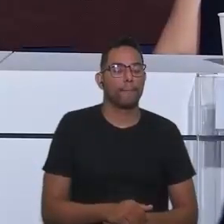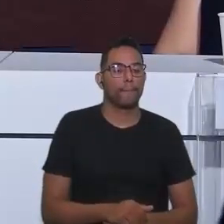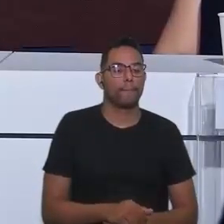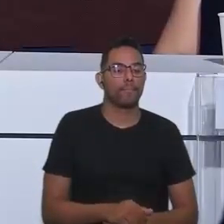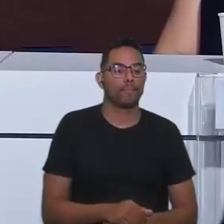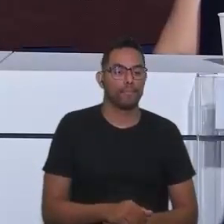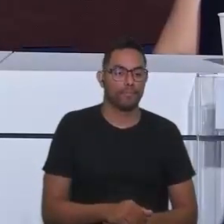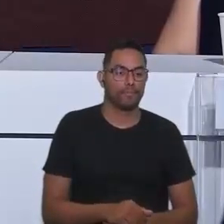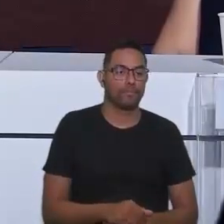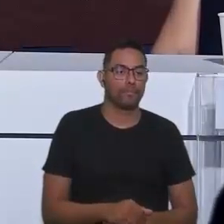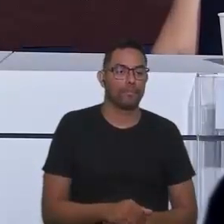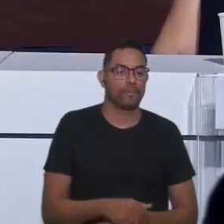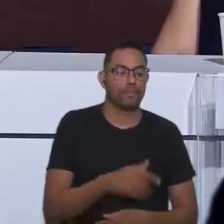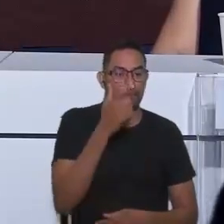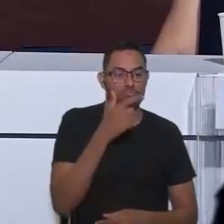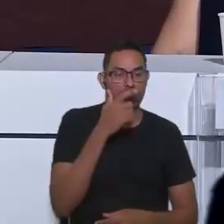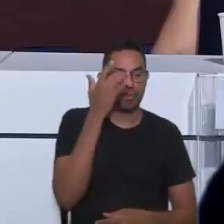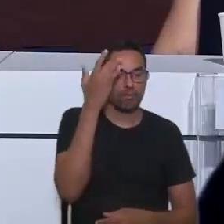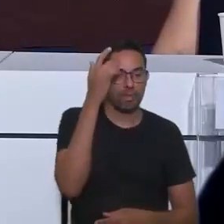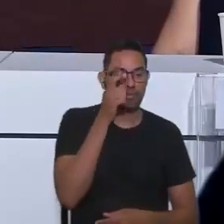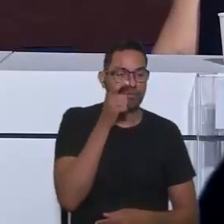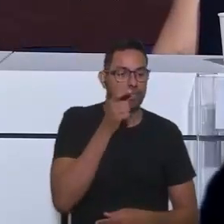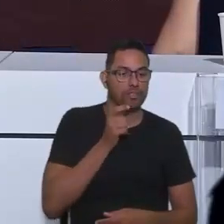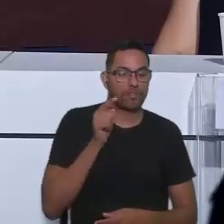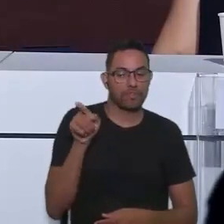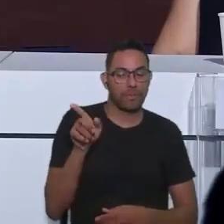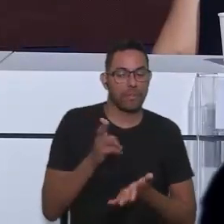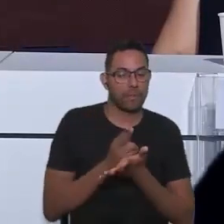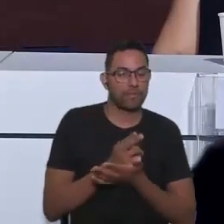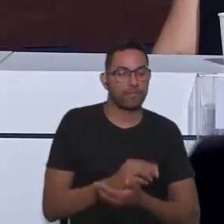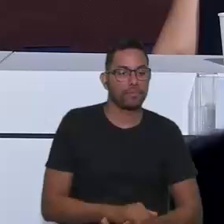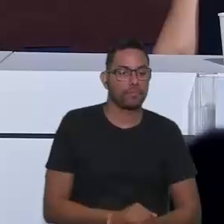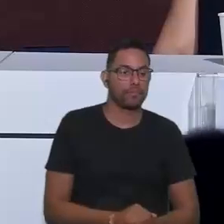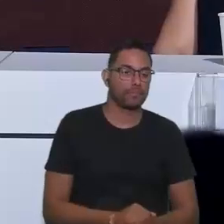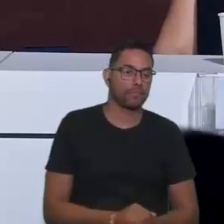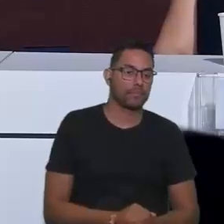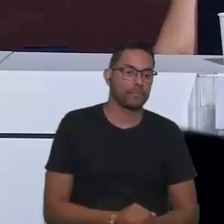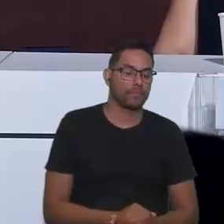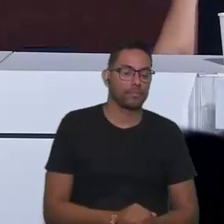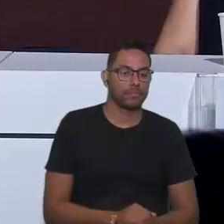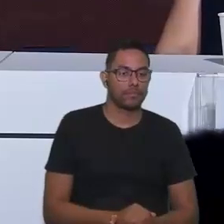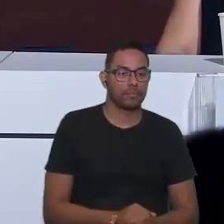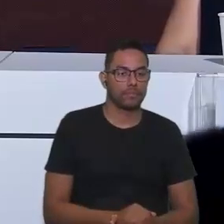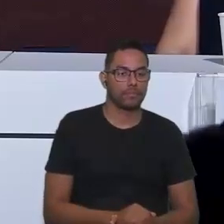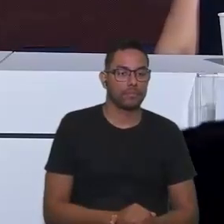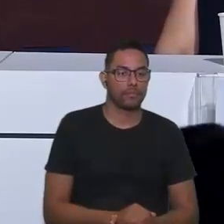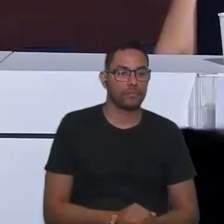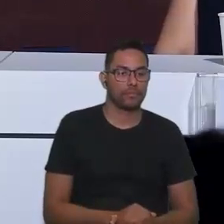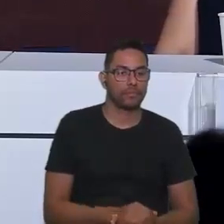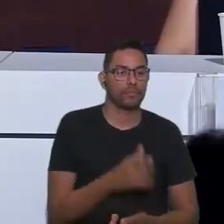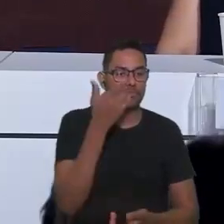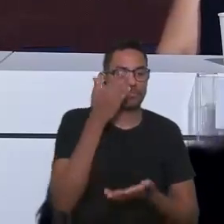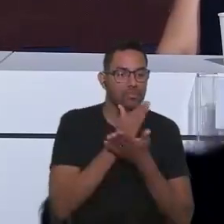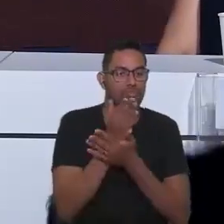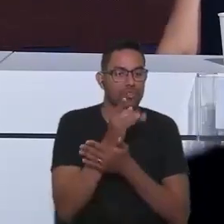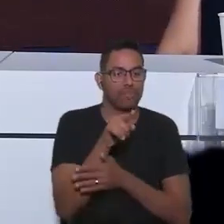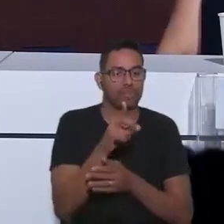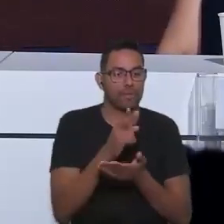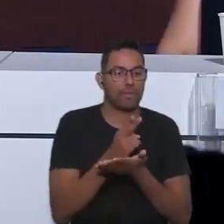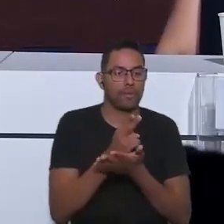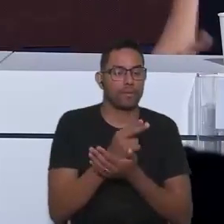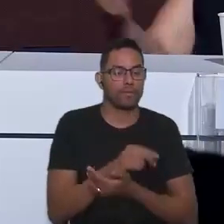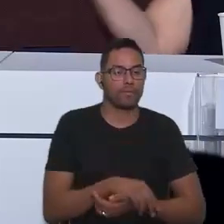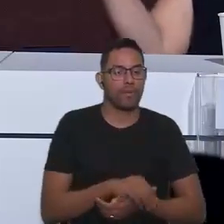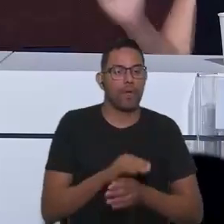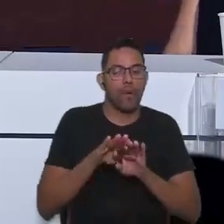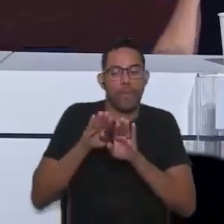que eu não seria interessante para você e que seria muito chato para você